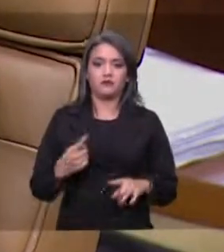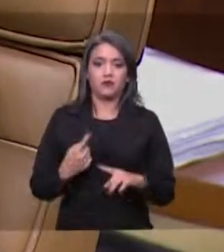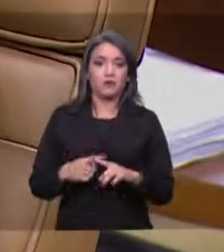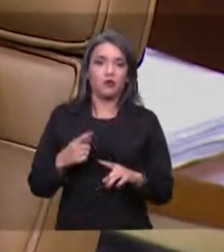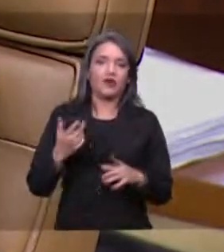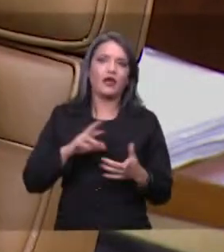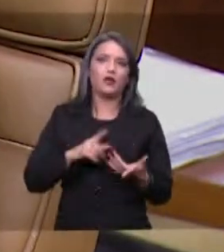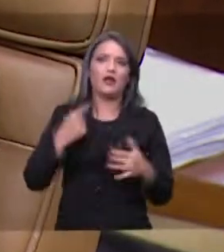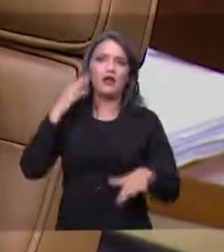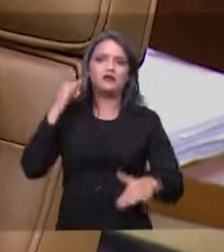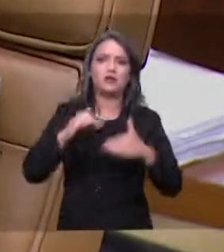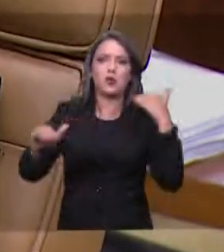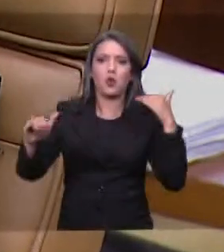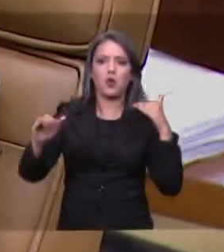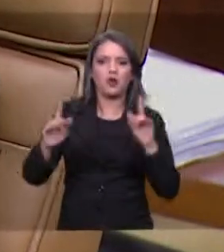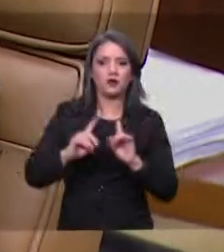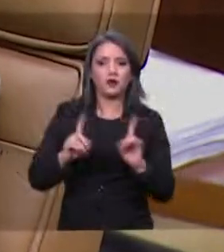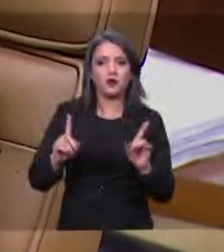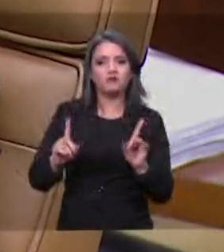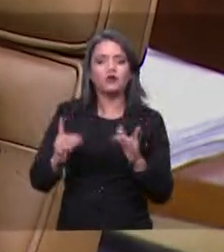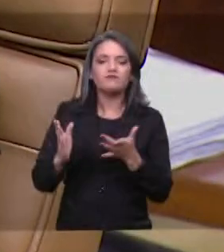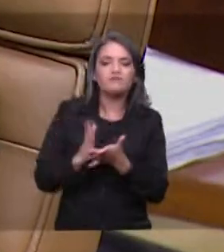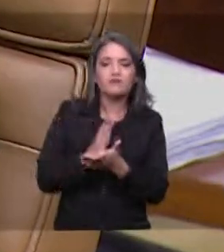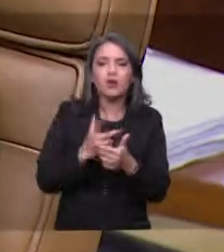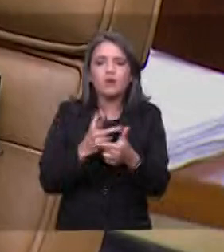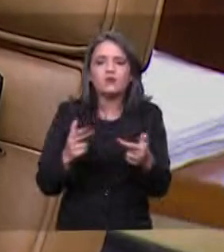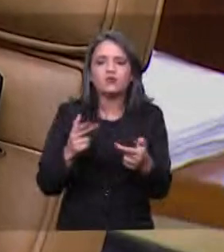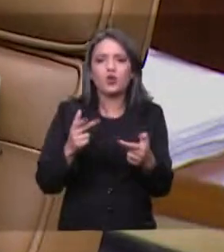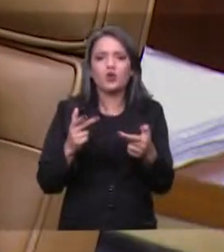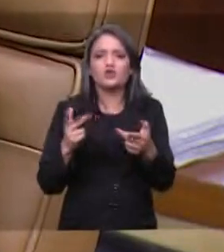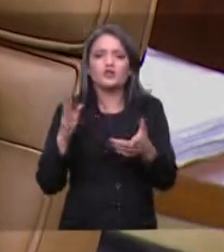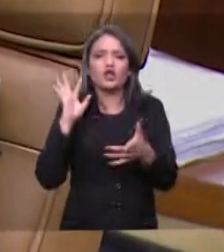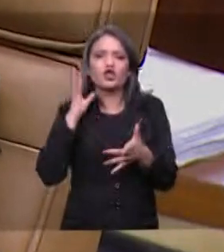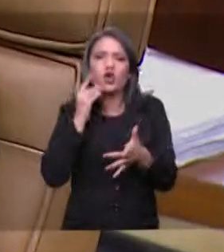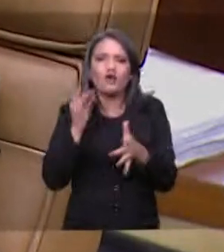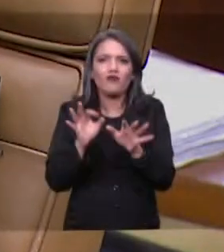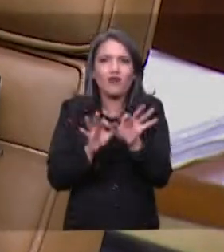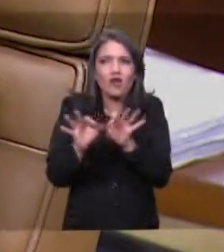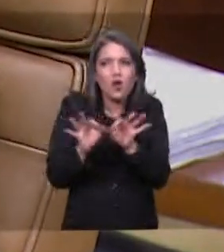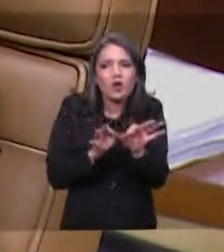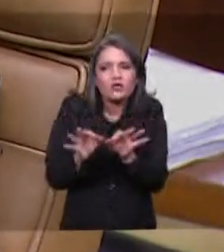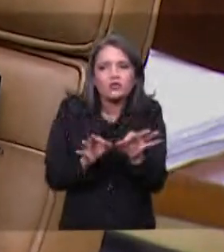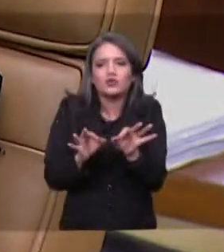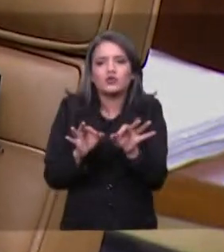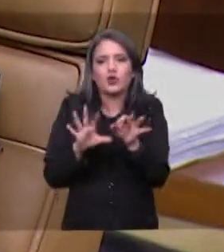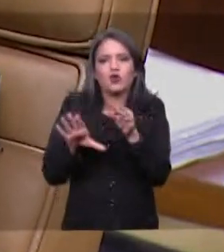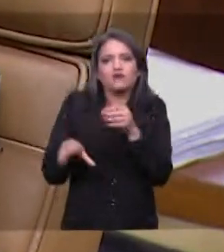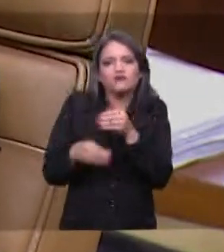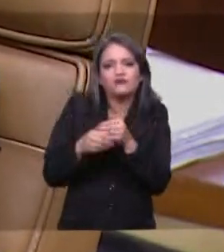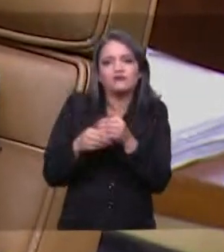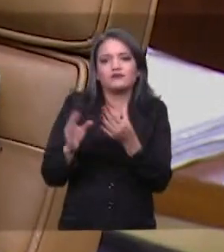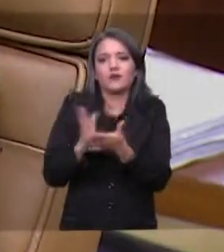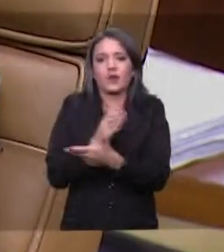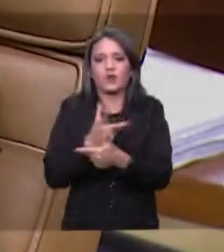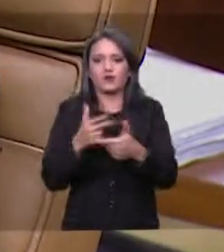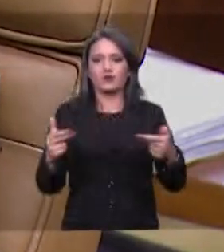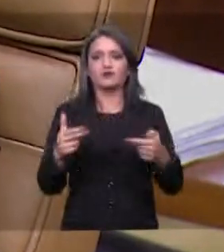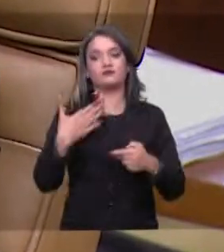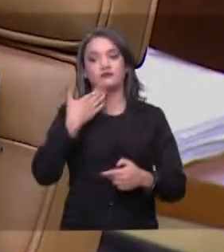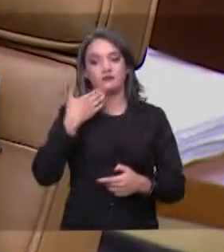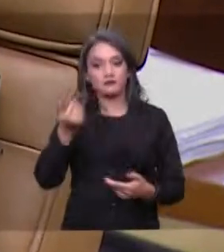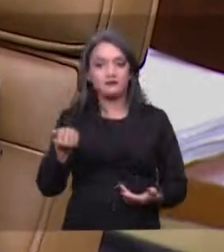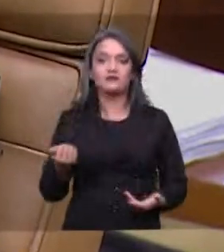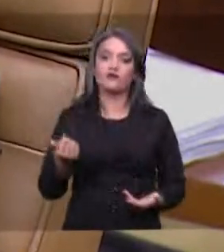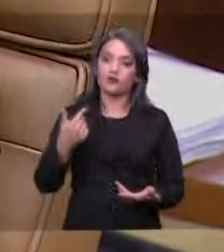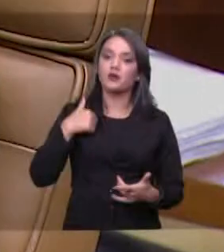divergência, apenas o ministro Dias Toffoli fez alguns acréscimos muito felizes e que eu